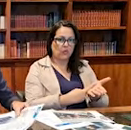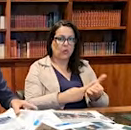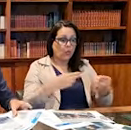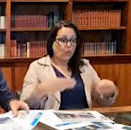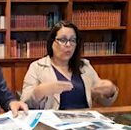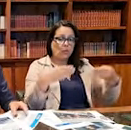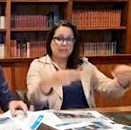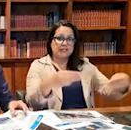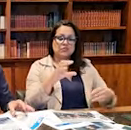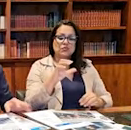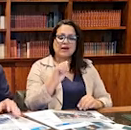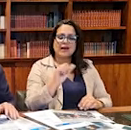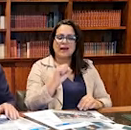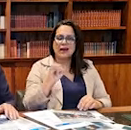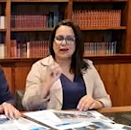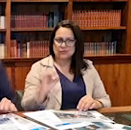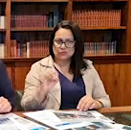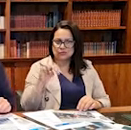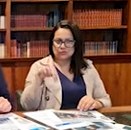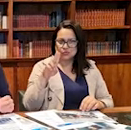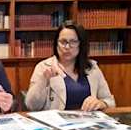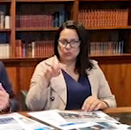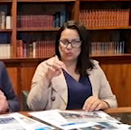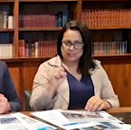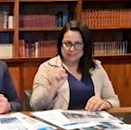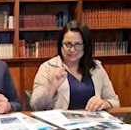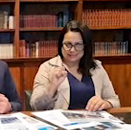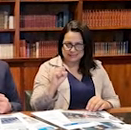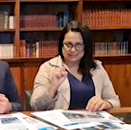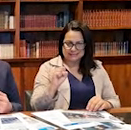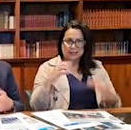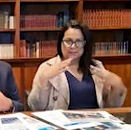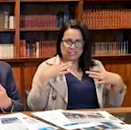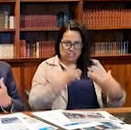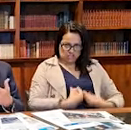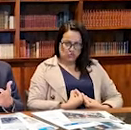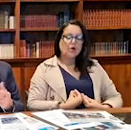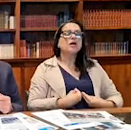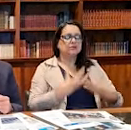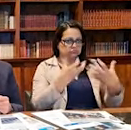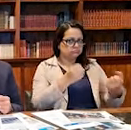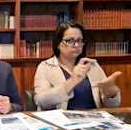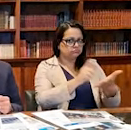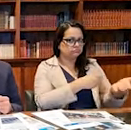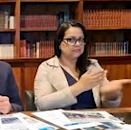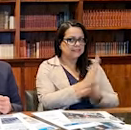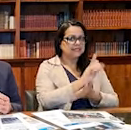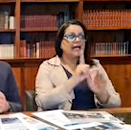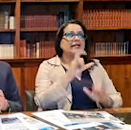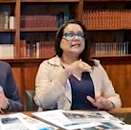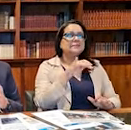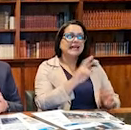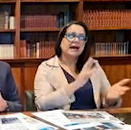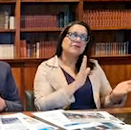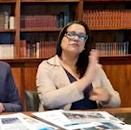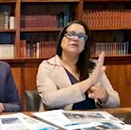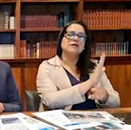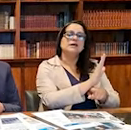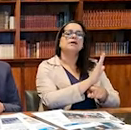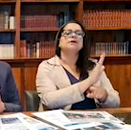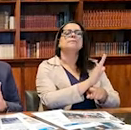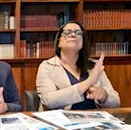Nunes Marques deferir uma liminar favorável à restituição do mandato do